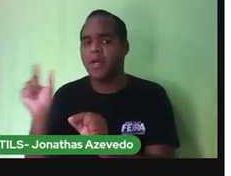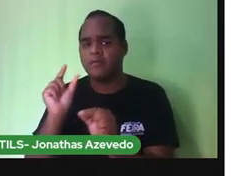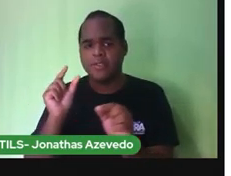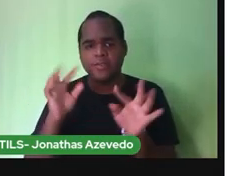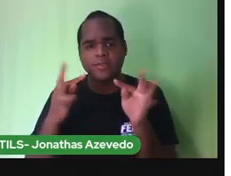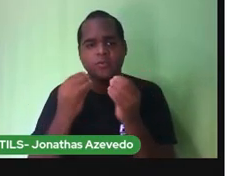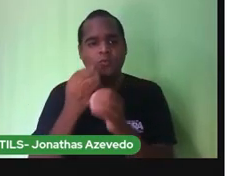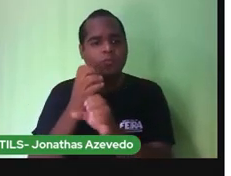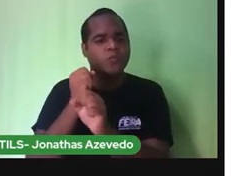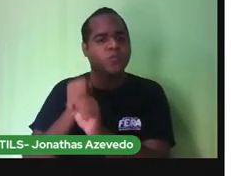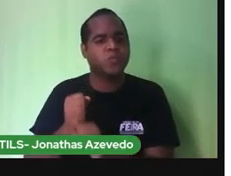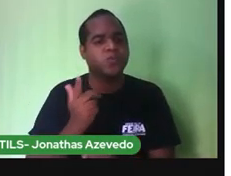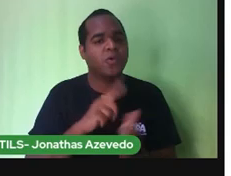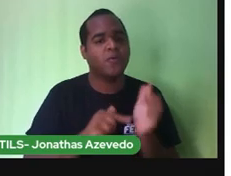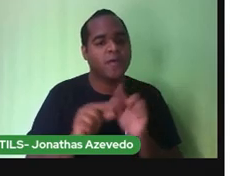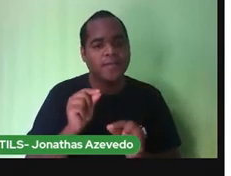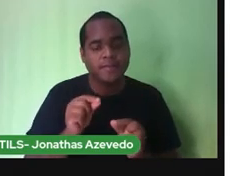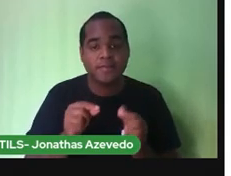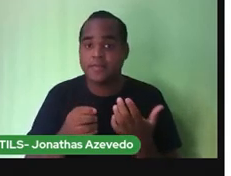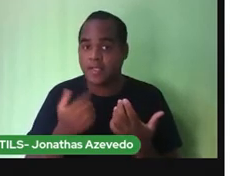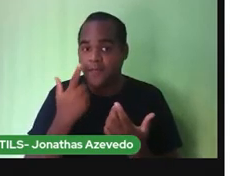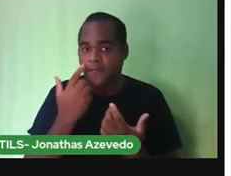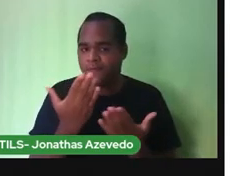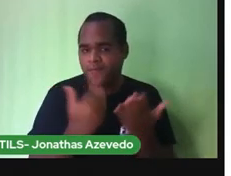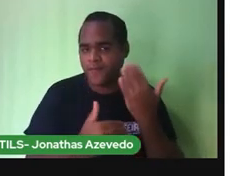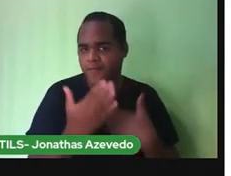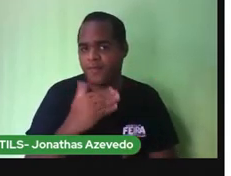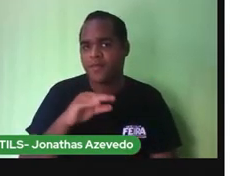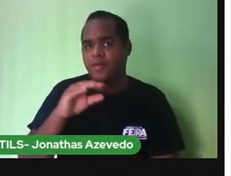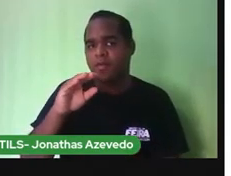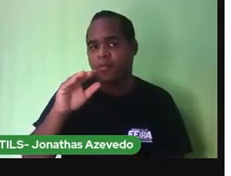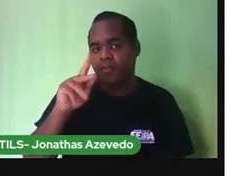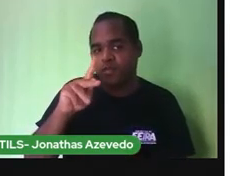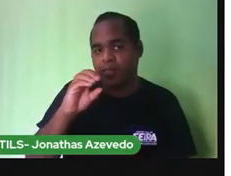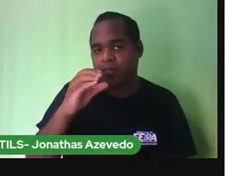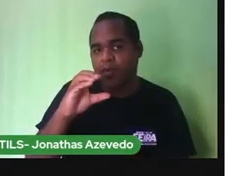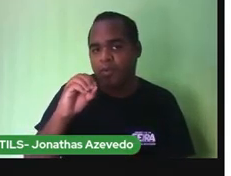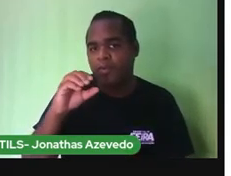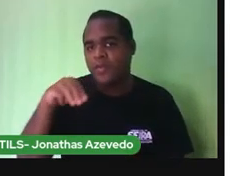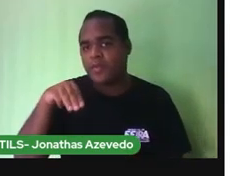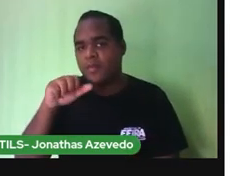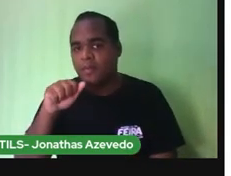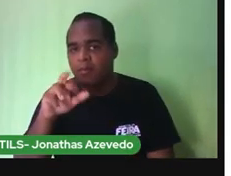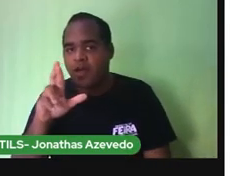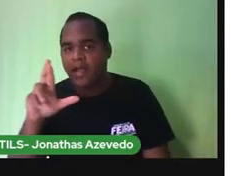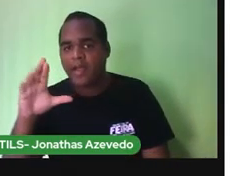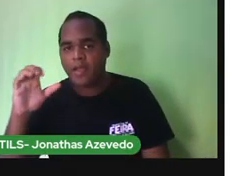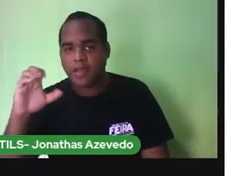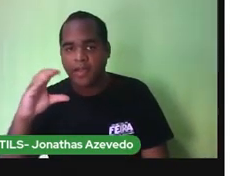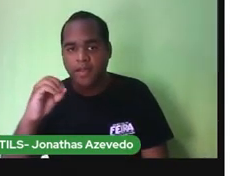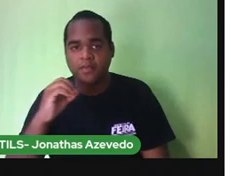e bem rapidinho lá nós temos a palavra osso marreco